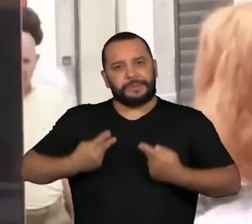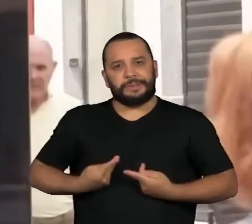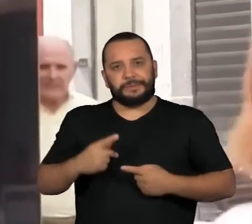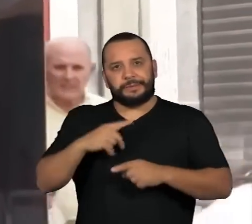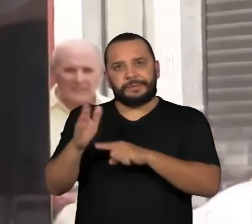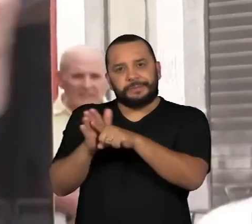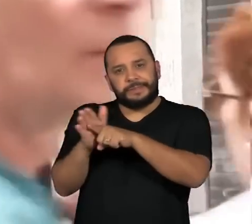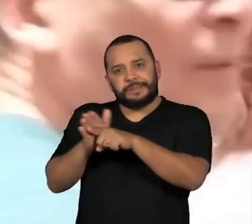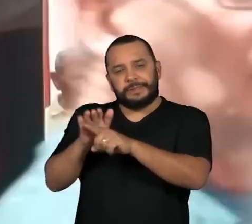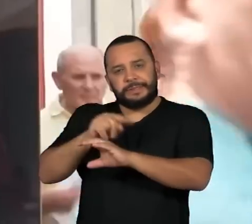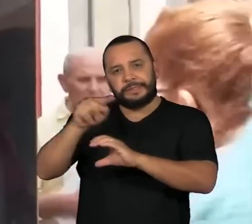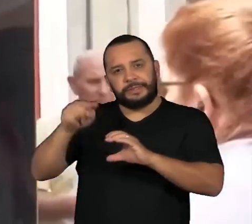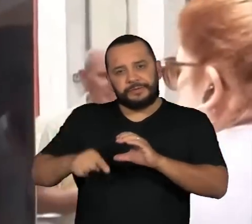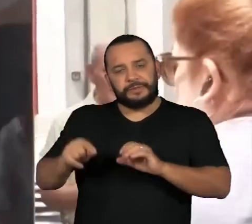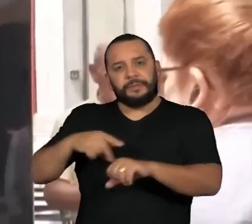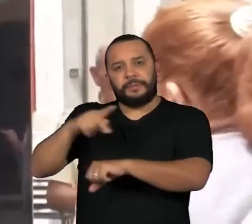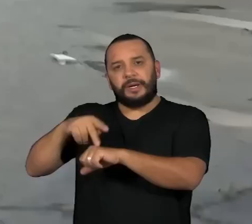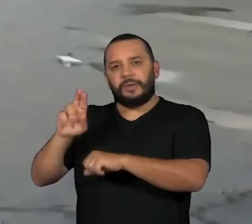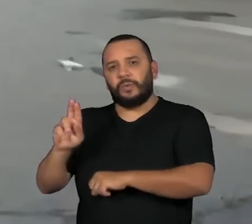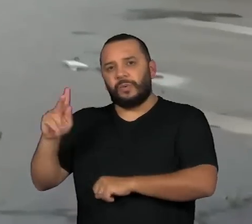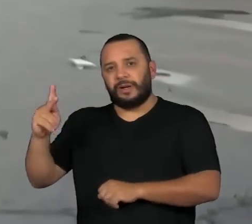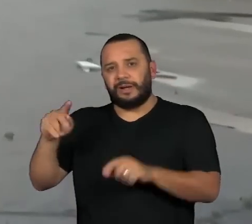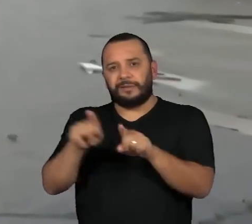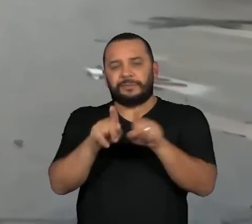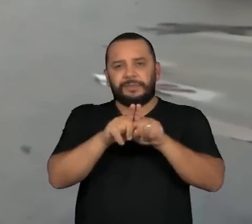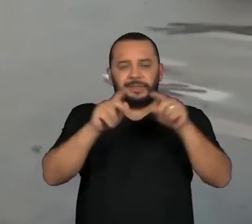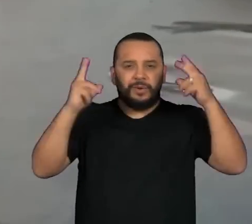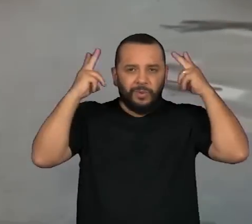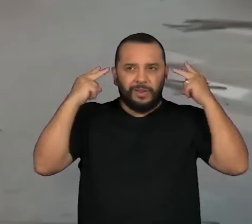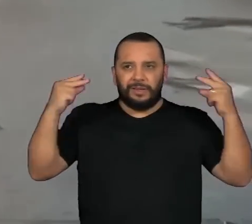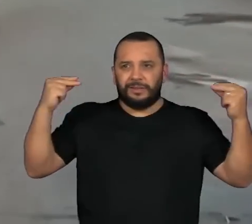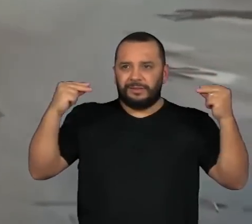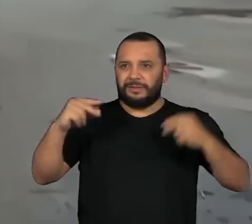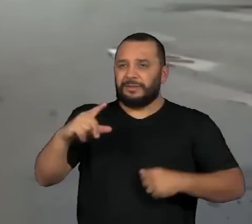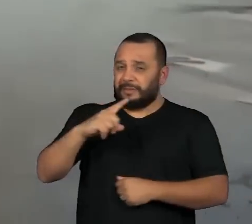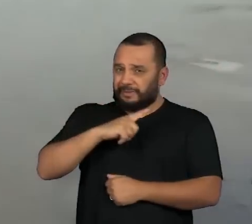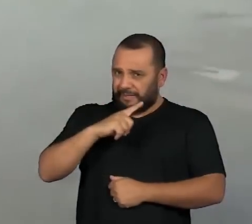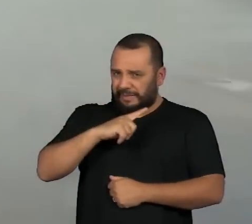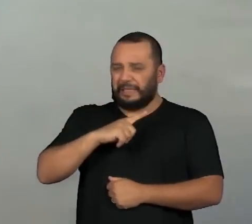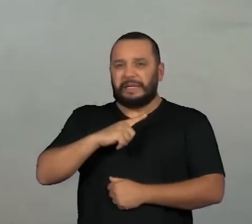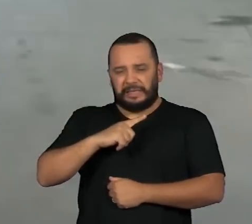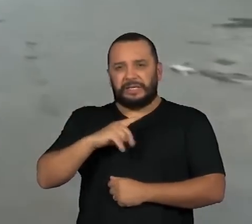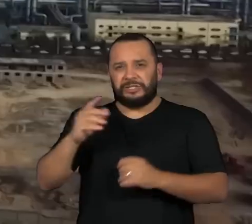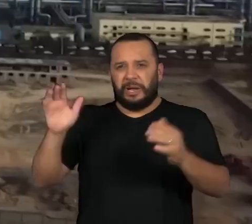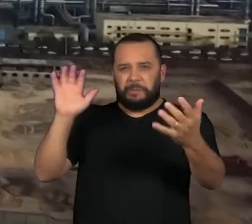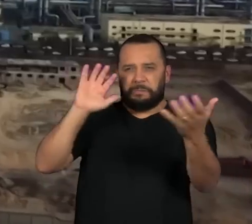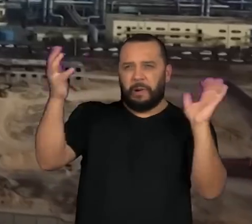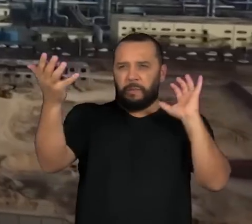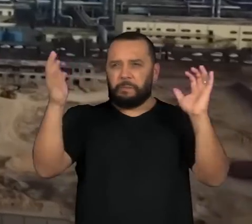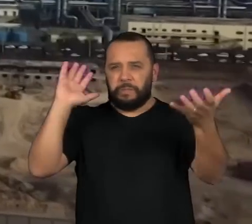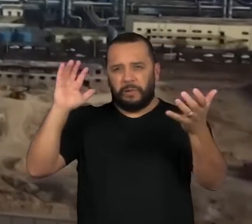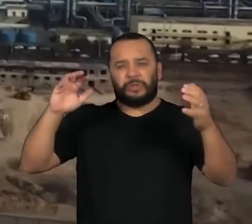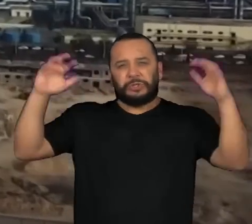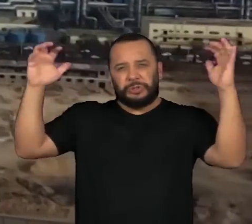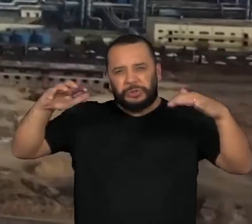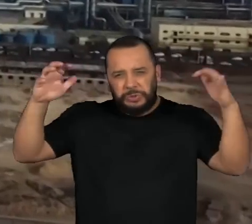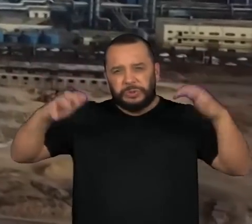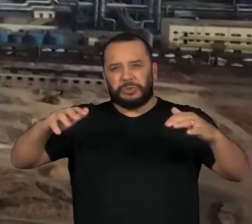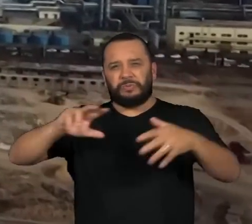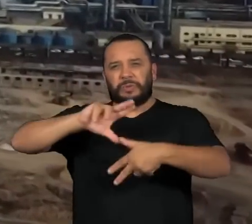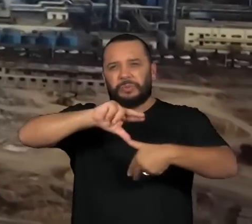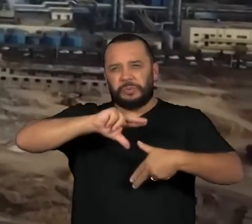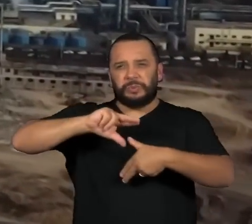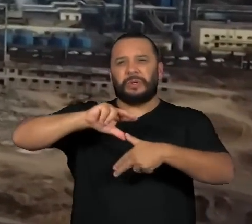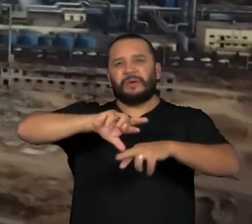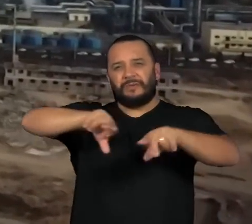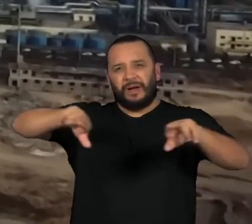por cientistas do Reino Unido e da Holanda, os eventos extremos registrados nas últimas semanas se tornaram mais graves devido